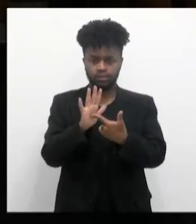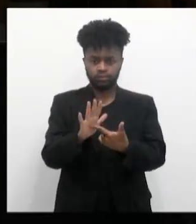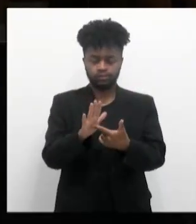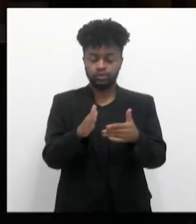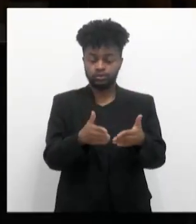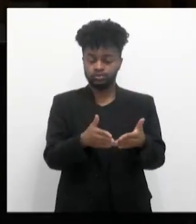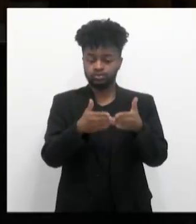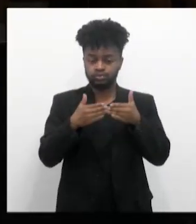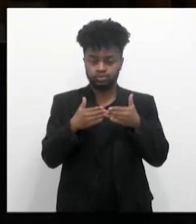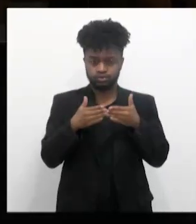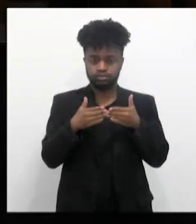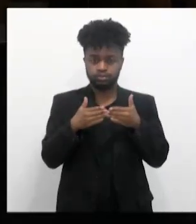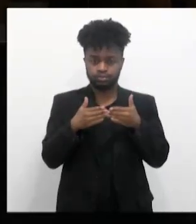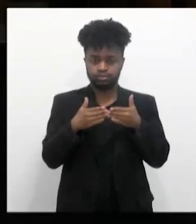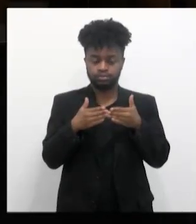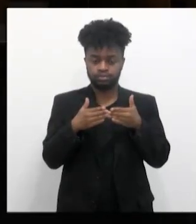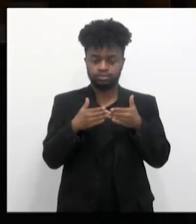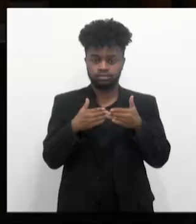suspendendo